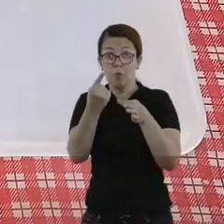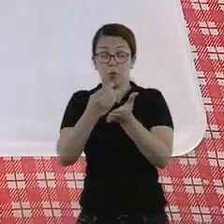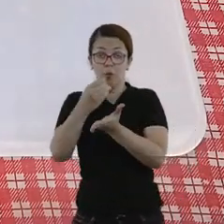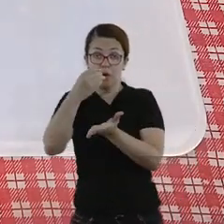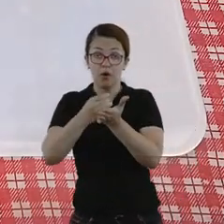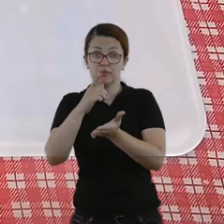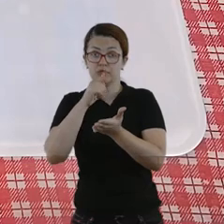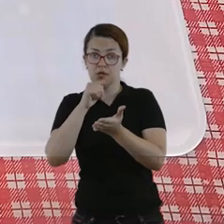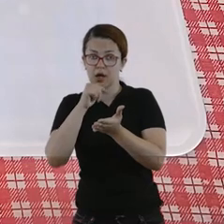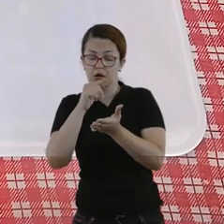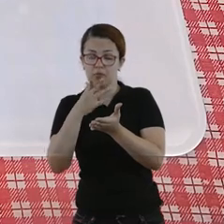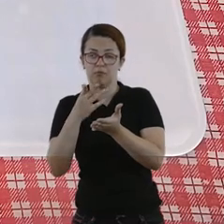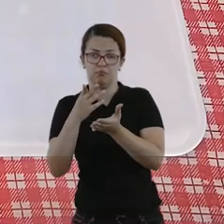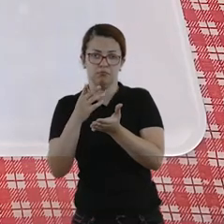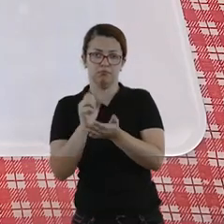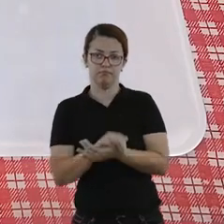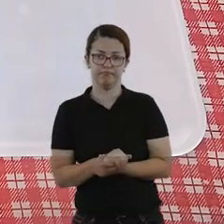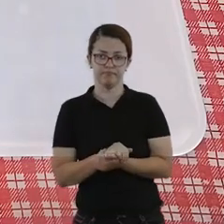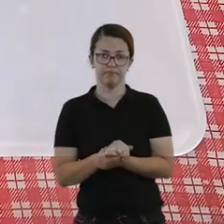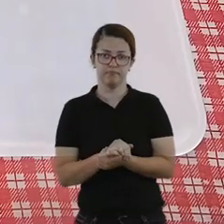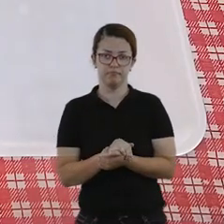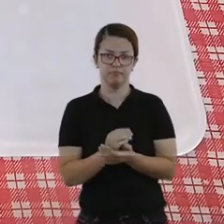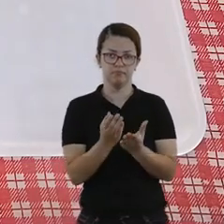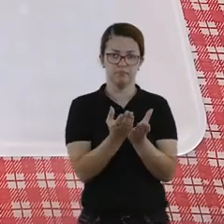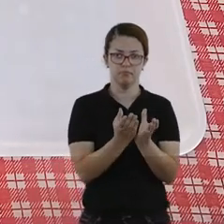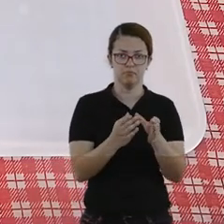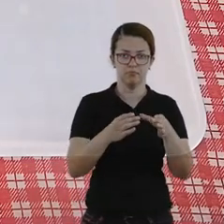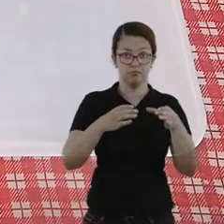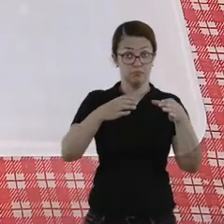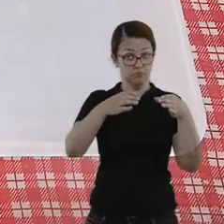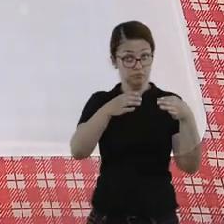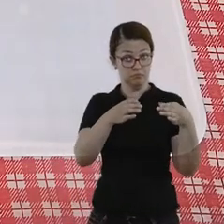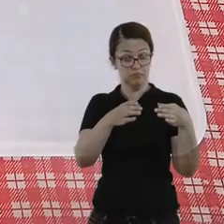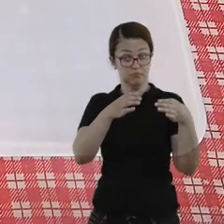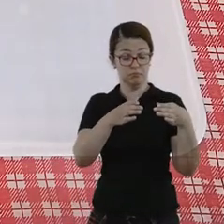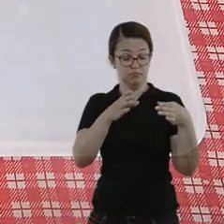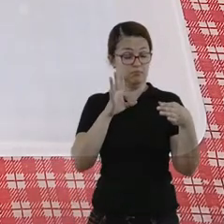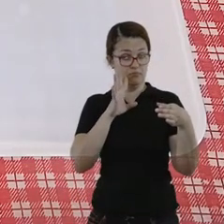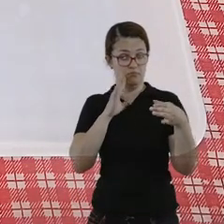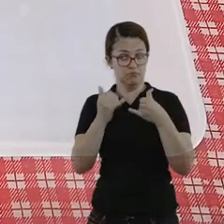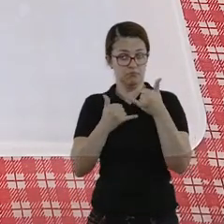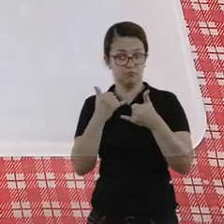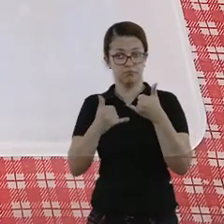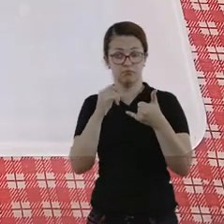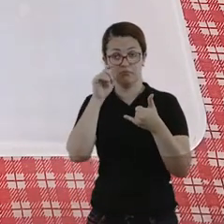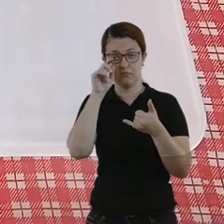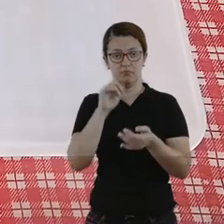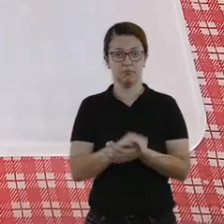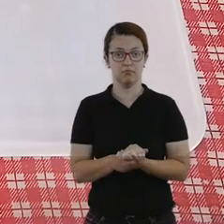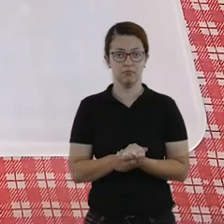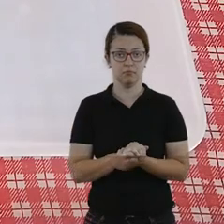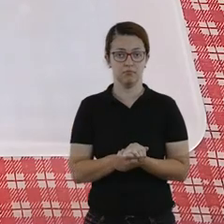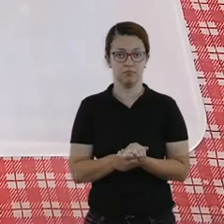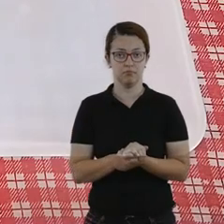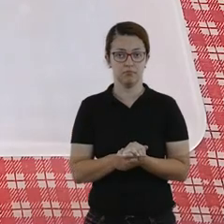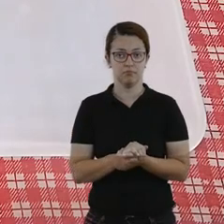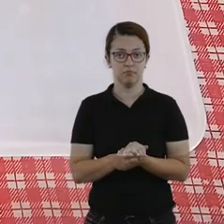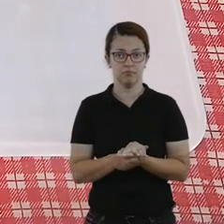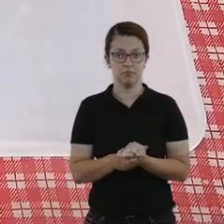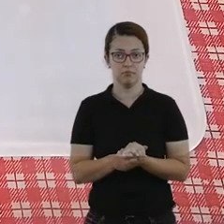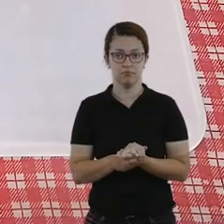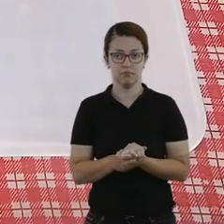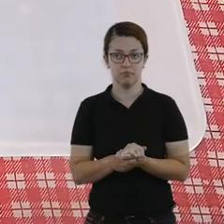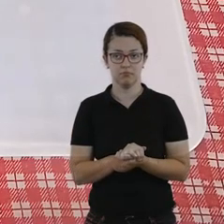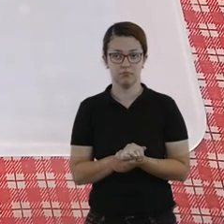corante alimentício, se você tiver. Se não, pode deixar branco mesmo, que dá para se divertir da mesma maneira. É, você pode chamar o seu filho já